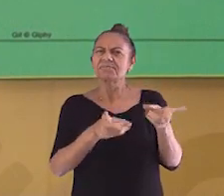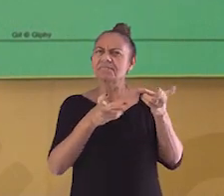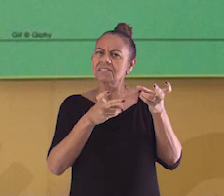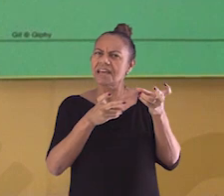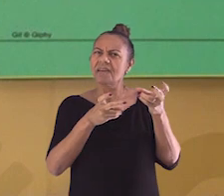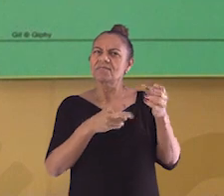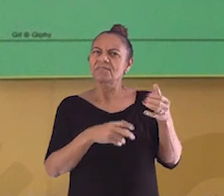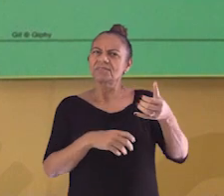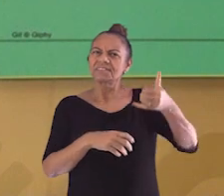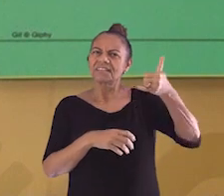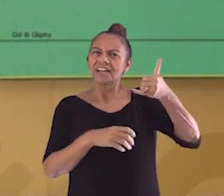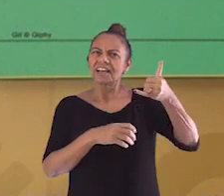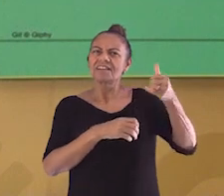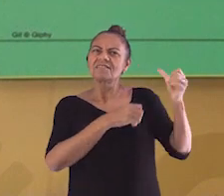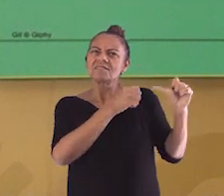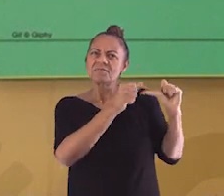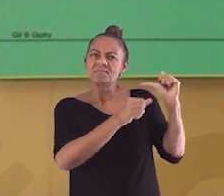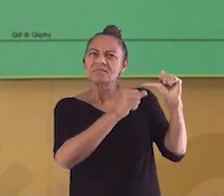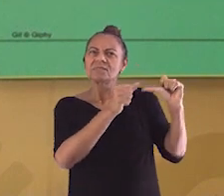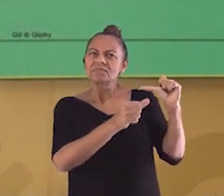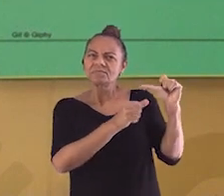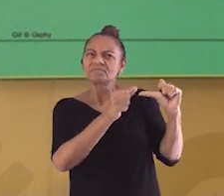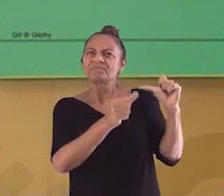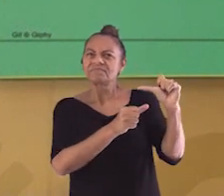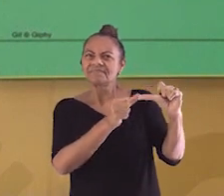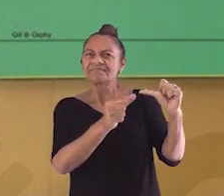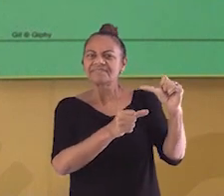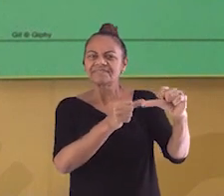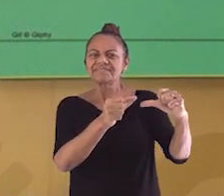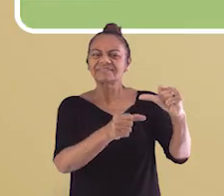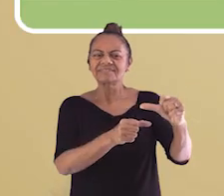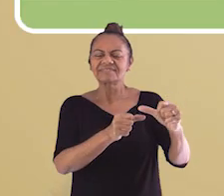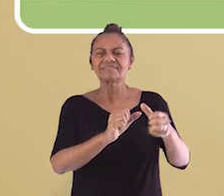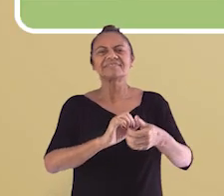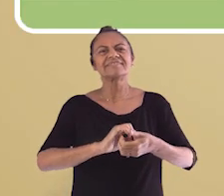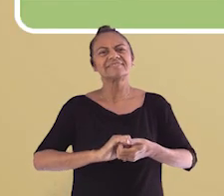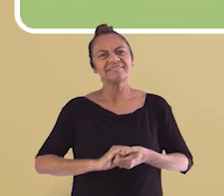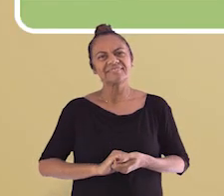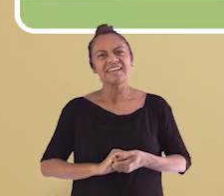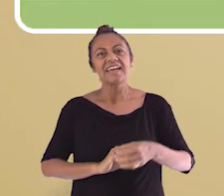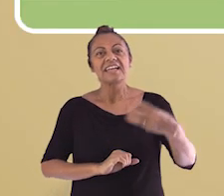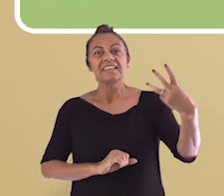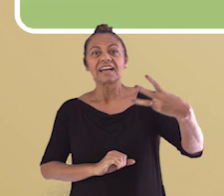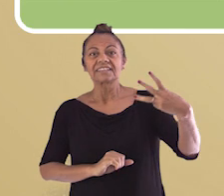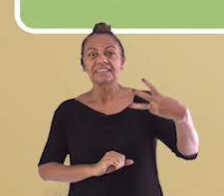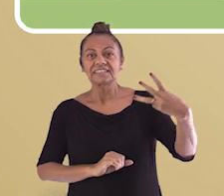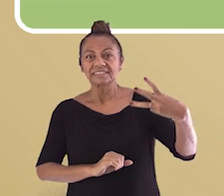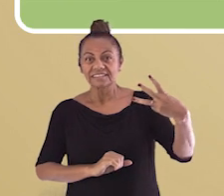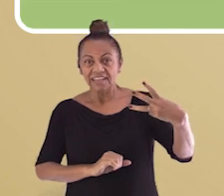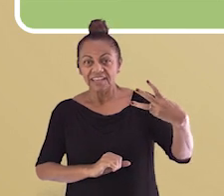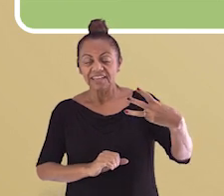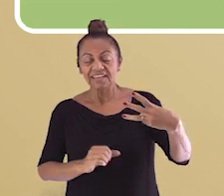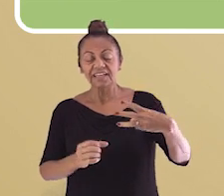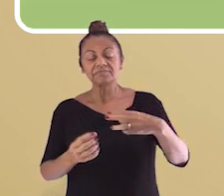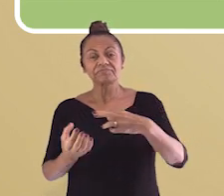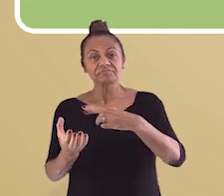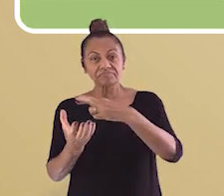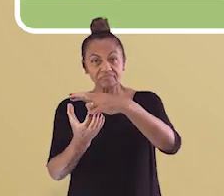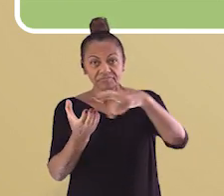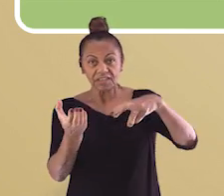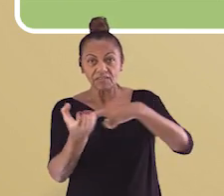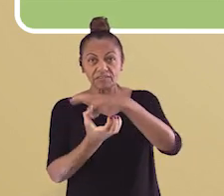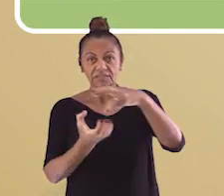mudaram? Esses eram tipos de celulares, acreditam? Na terceira revolução industrial, as fontes de